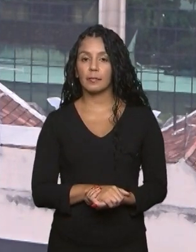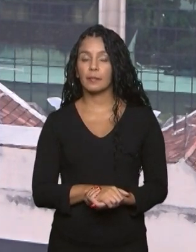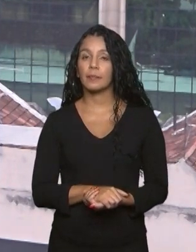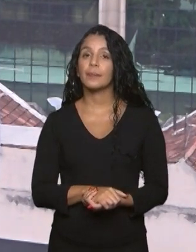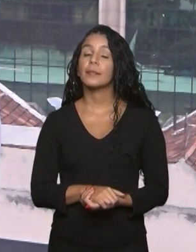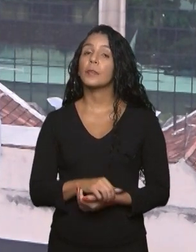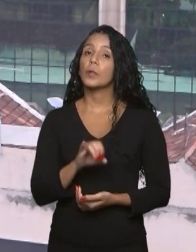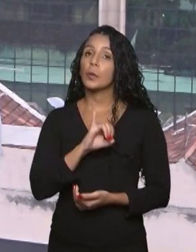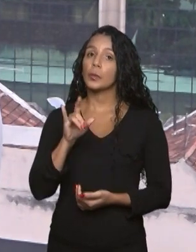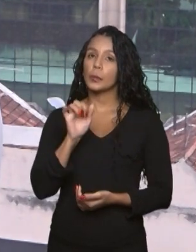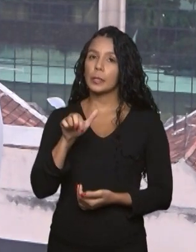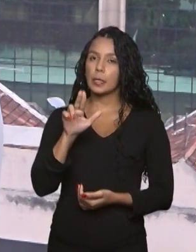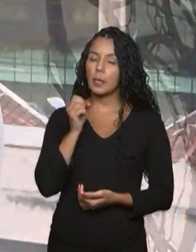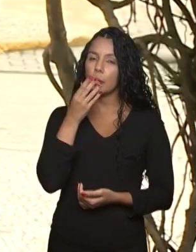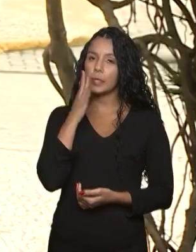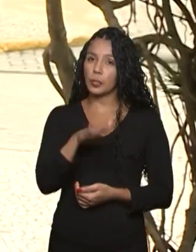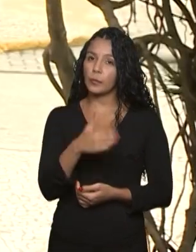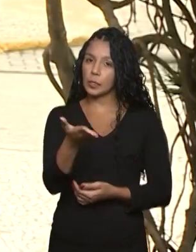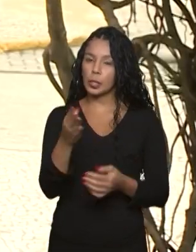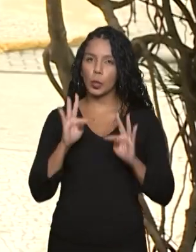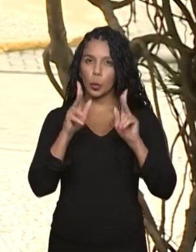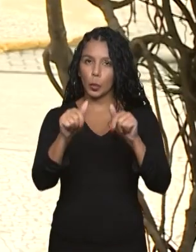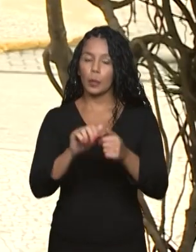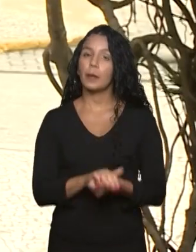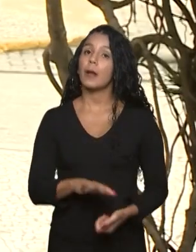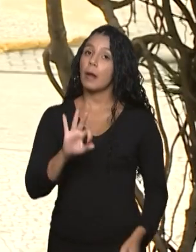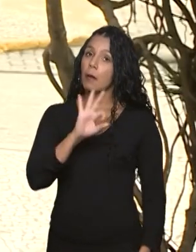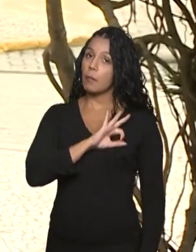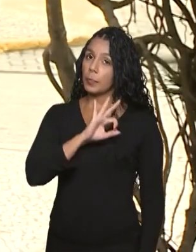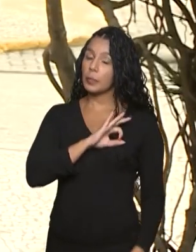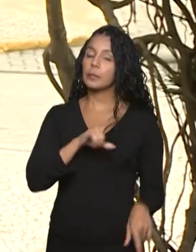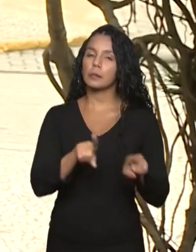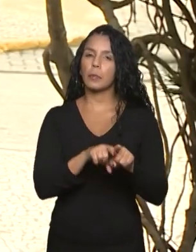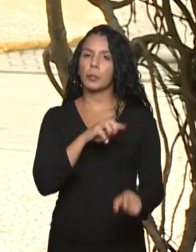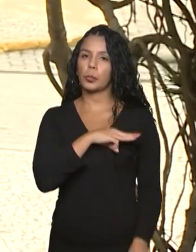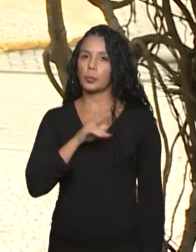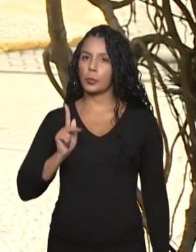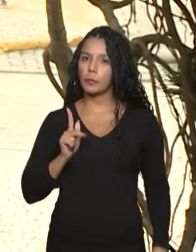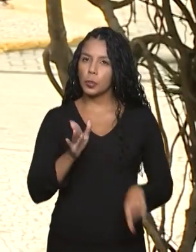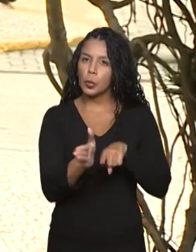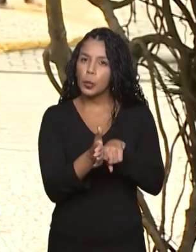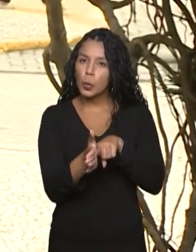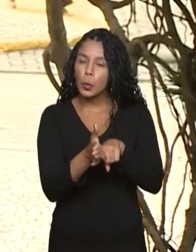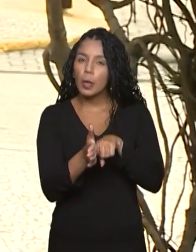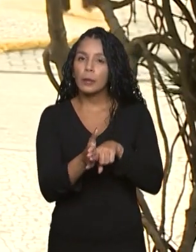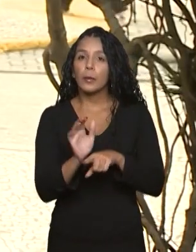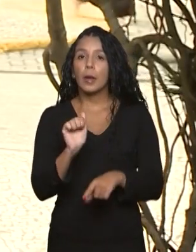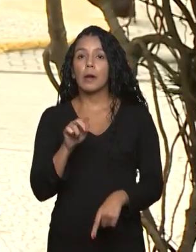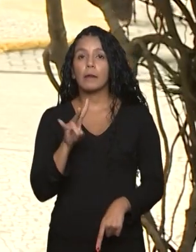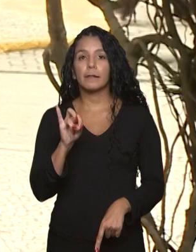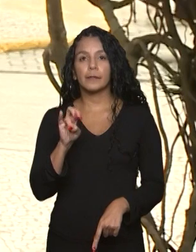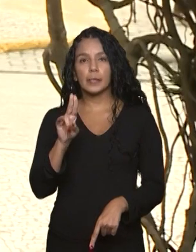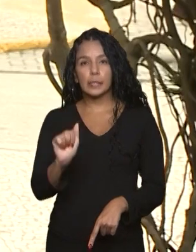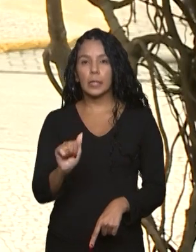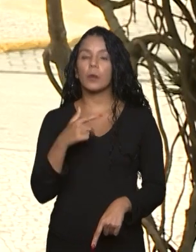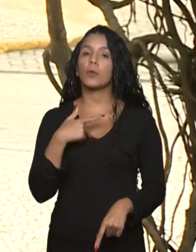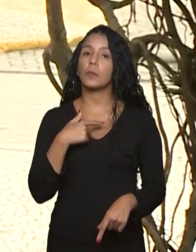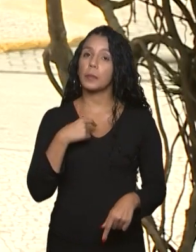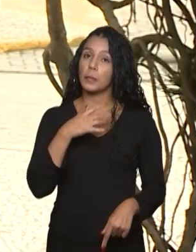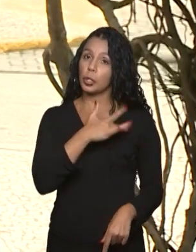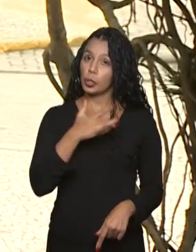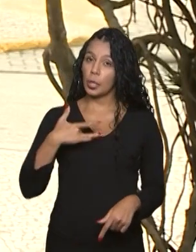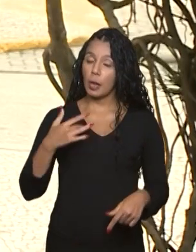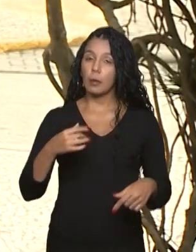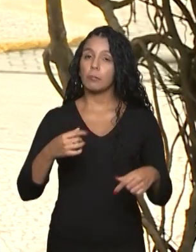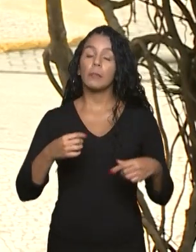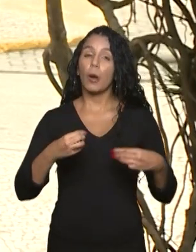Oi, Luciana, boa tarde para você, boa tarde a todos. Olha, a polícia e o Ministério Público investigam o caso e a Anvisa e o Ministério